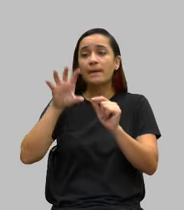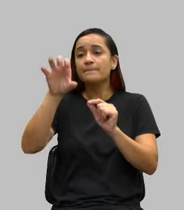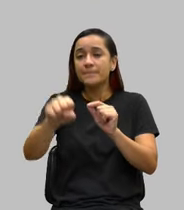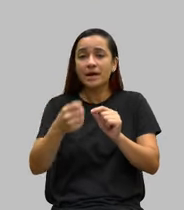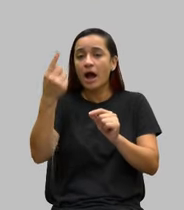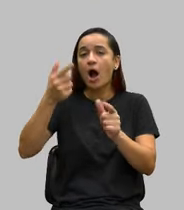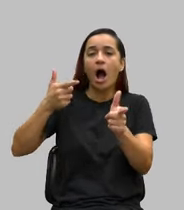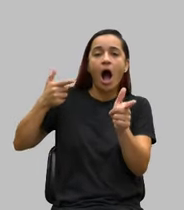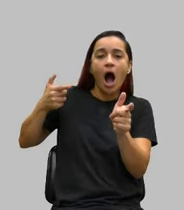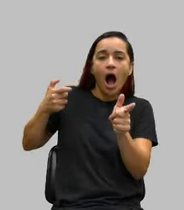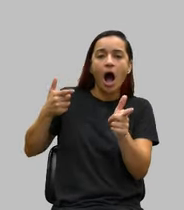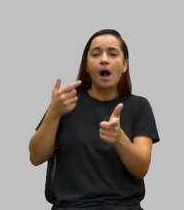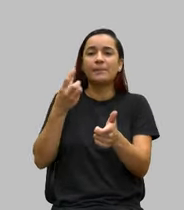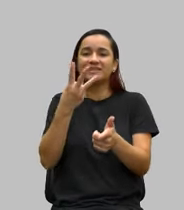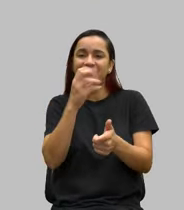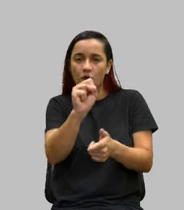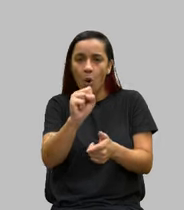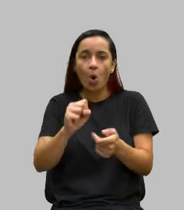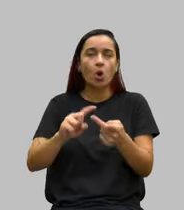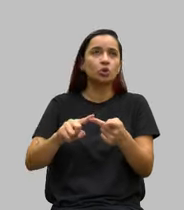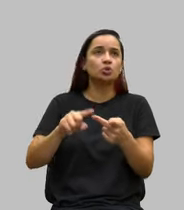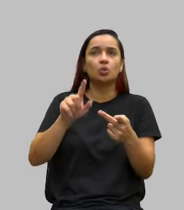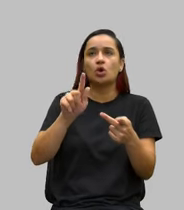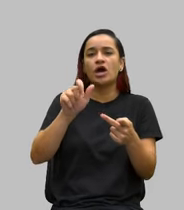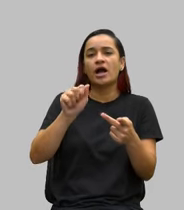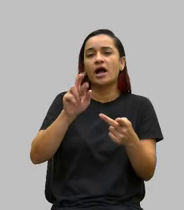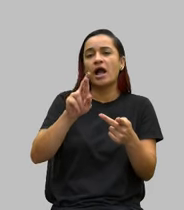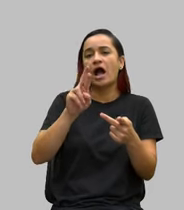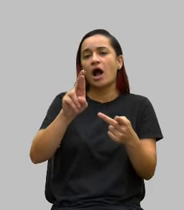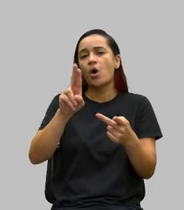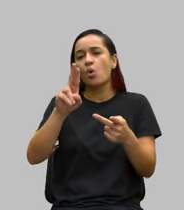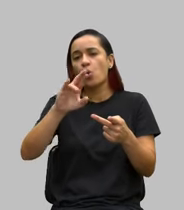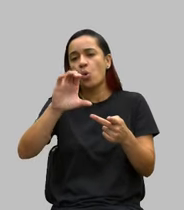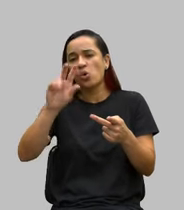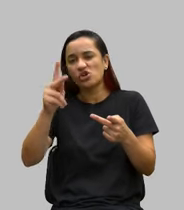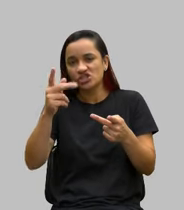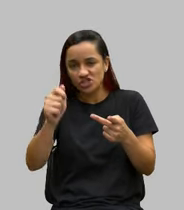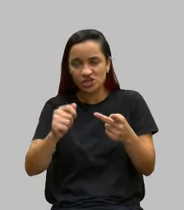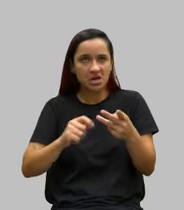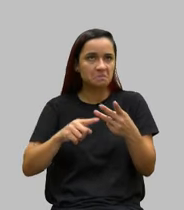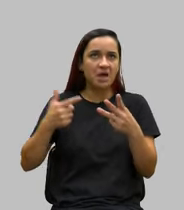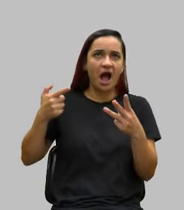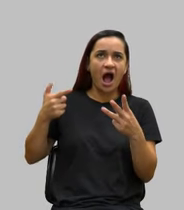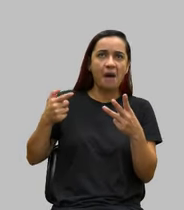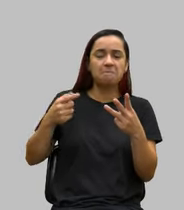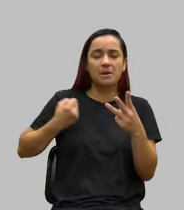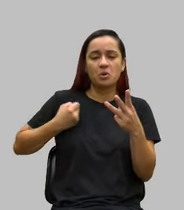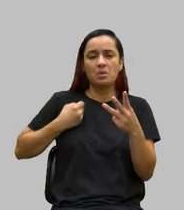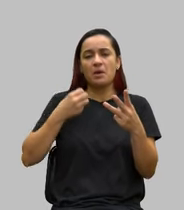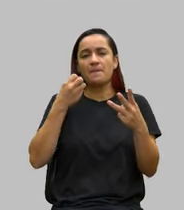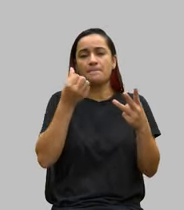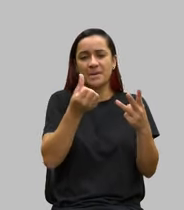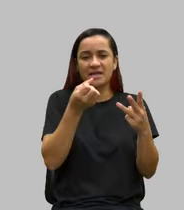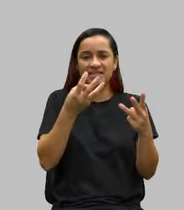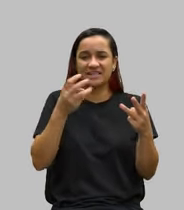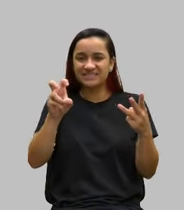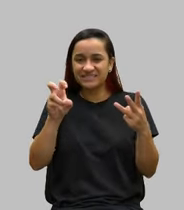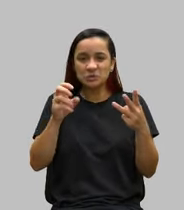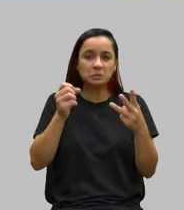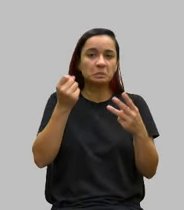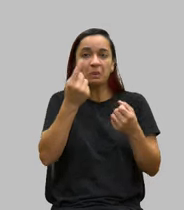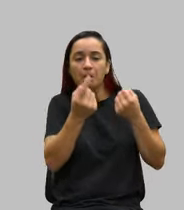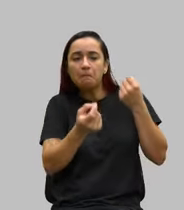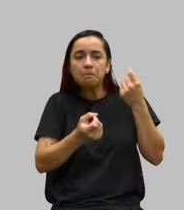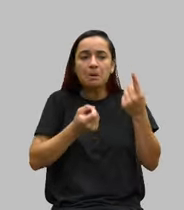garrucha ou uma uma no uma 635 uma bereta 635 raramente aparecia